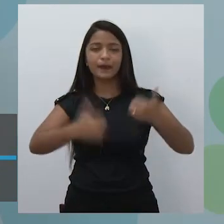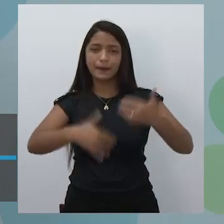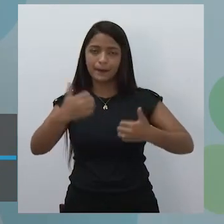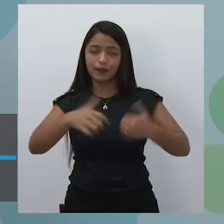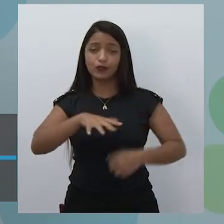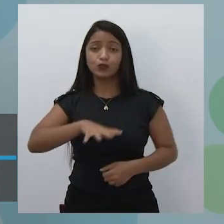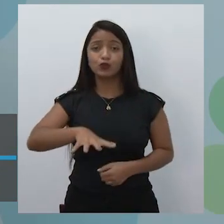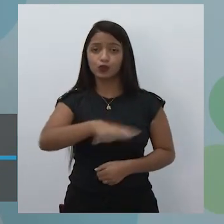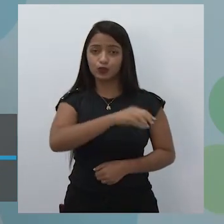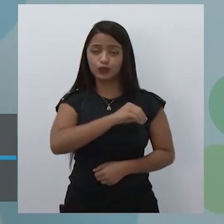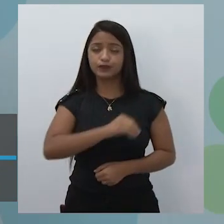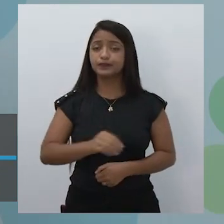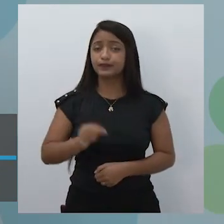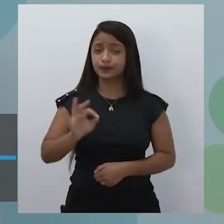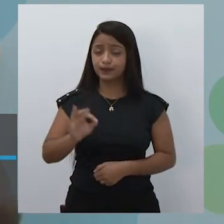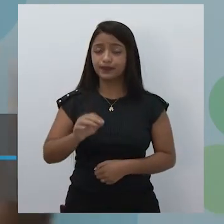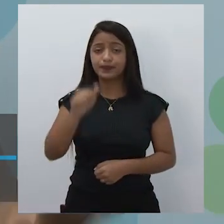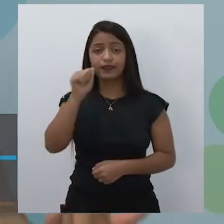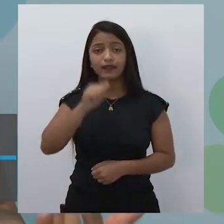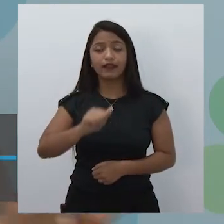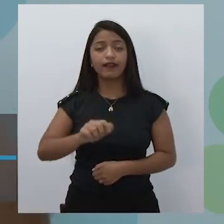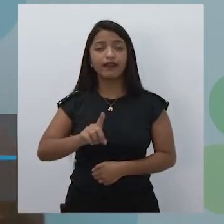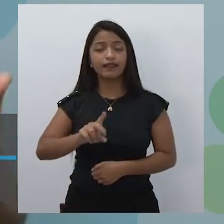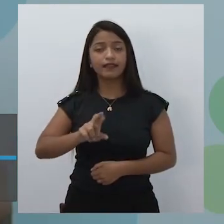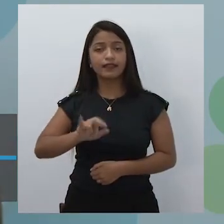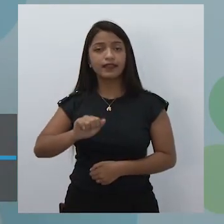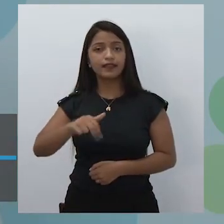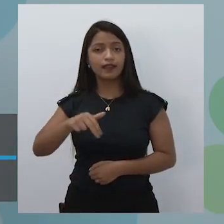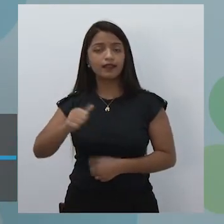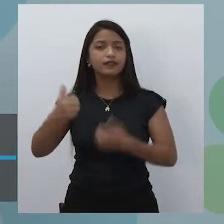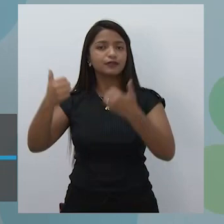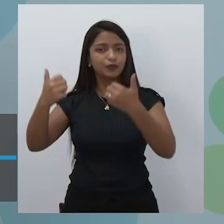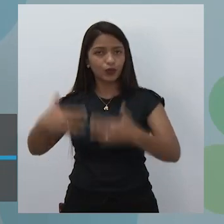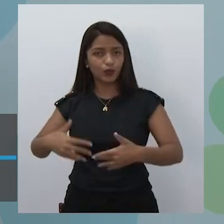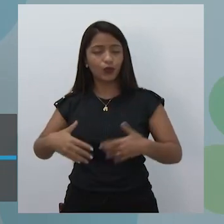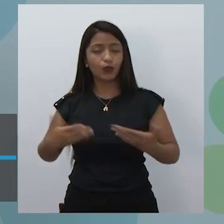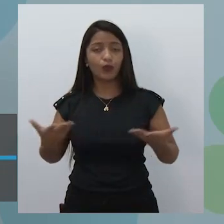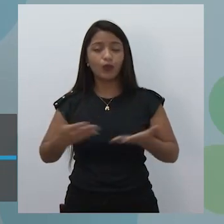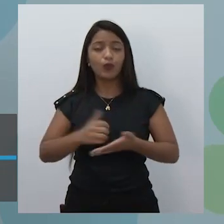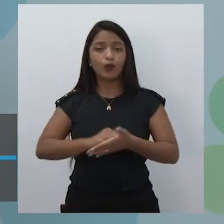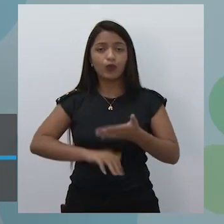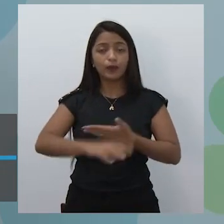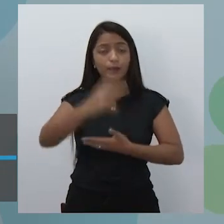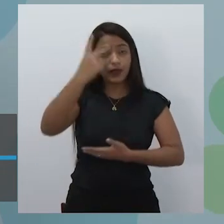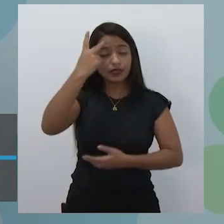estamos envolvidos no currículo paulista etapa ensino médio, fundamental já está sendo implementado.